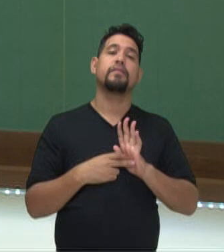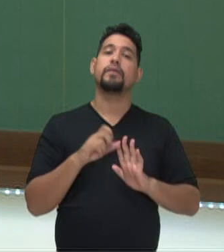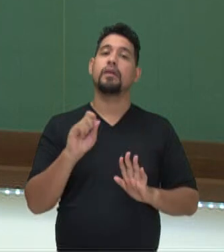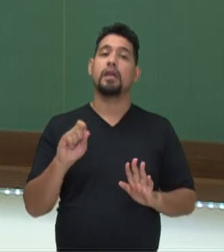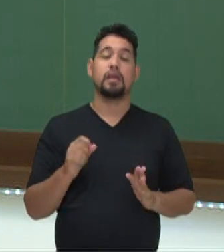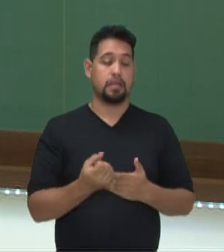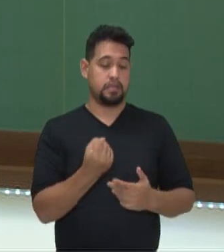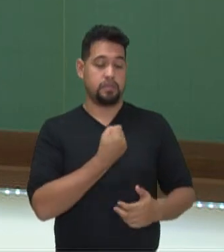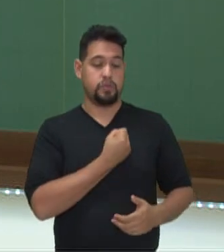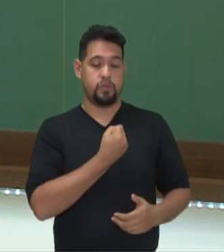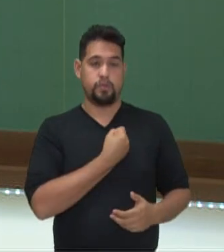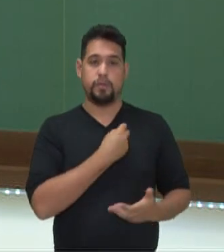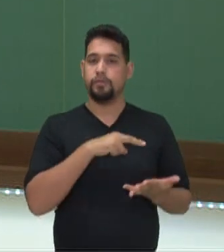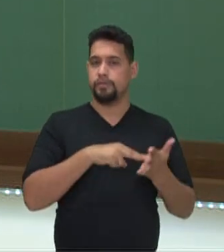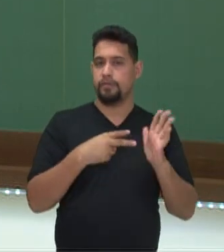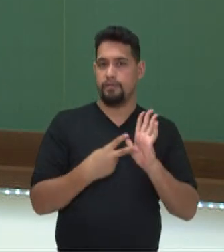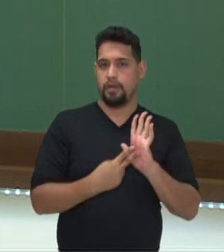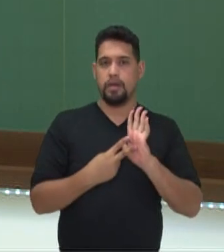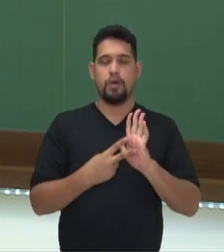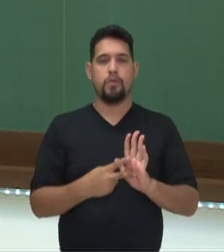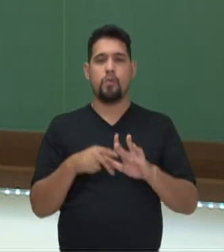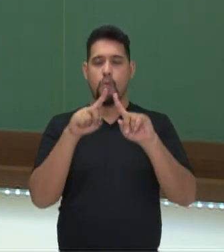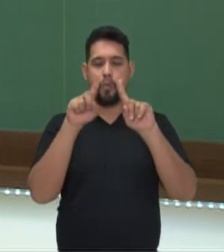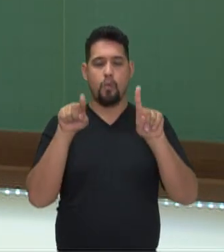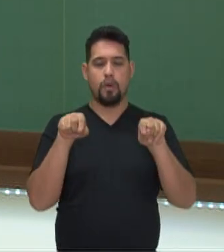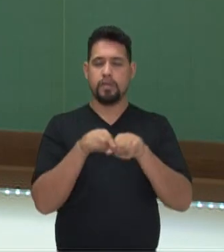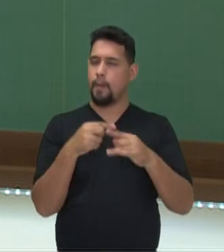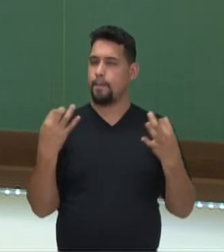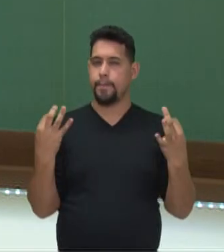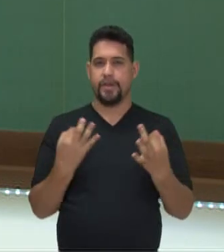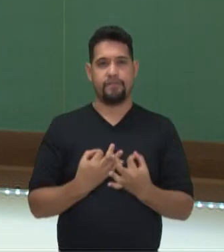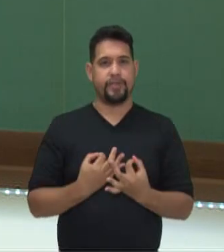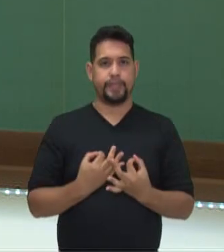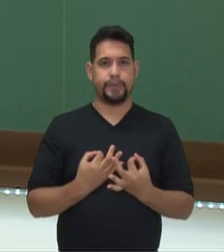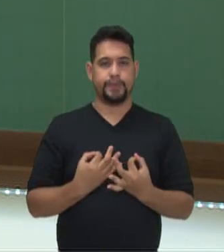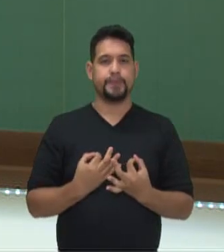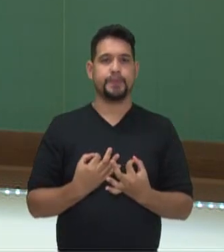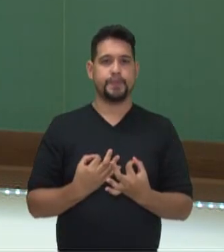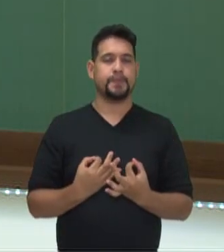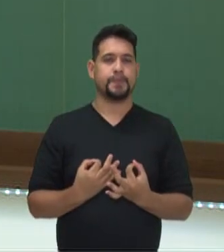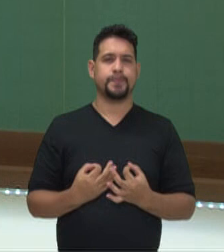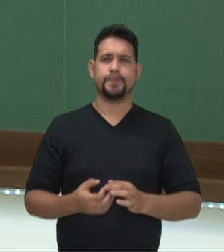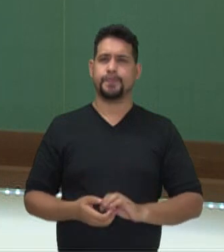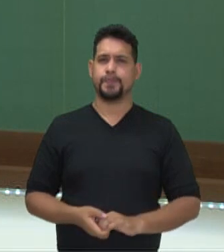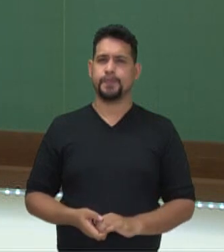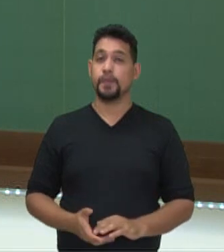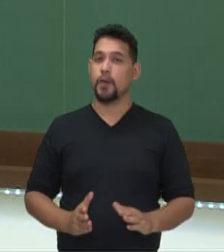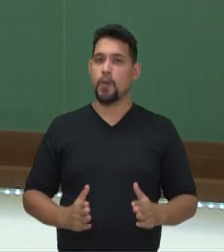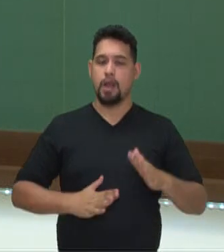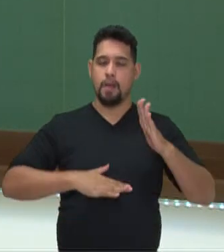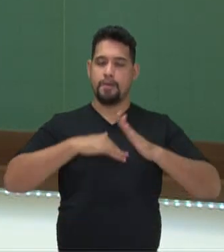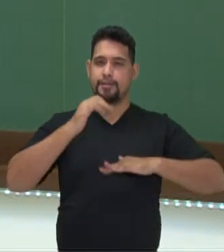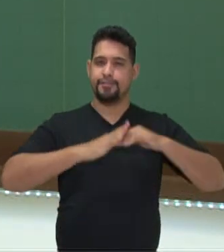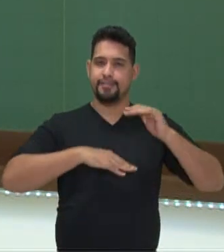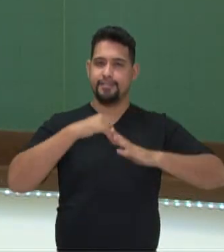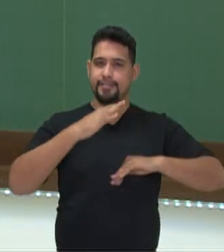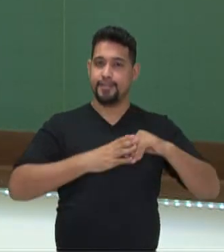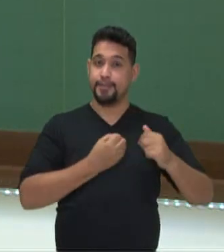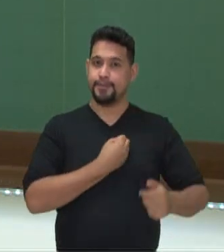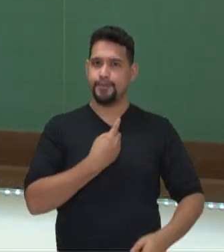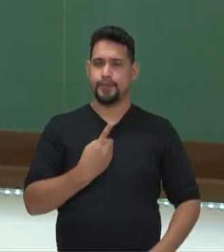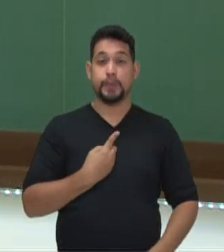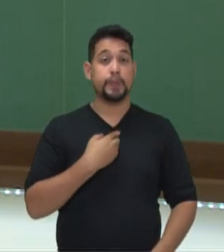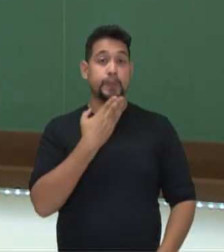significa que esse número é um quadrado perfeito, ok? Então, no Praticando 1, eu vou pedir